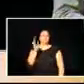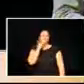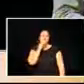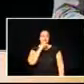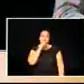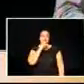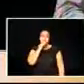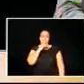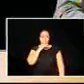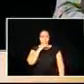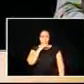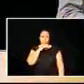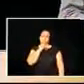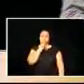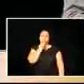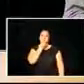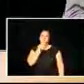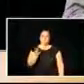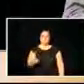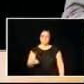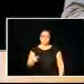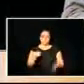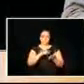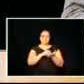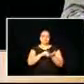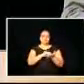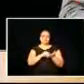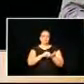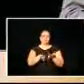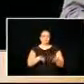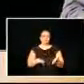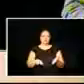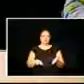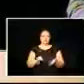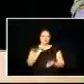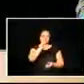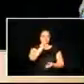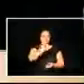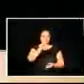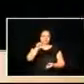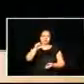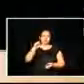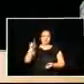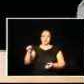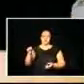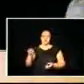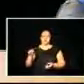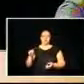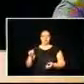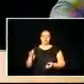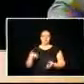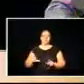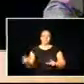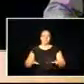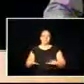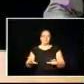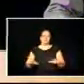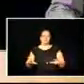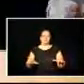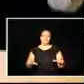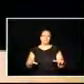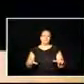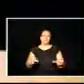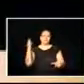secretarias que serão contempladas, que as pessoas escolhidas deverão ficar dentro da sua secretaria, dentro da sua função. Esse é um